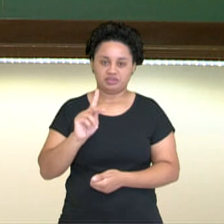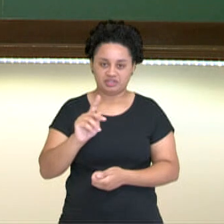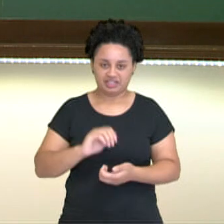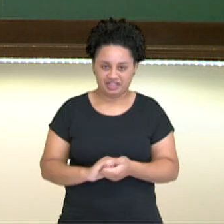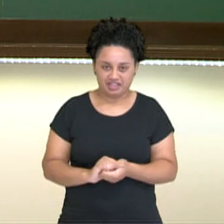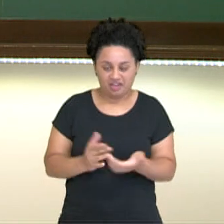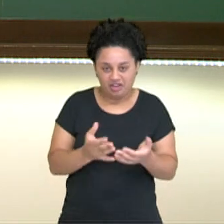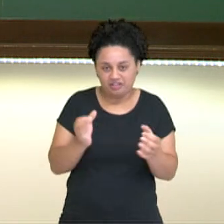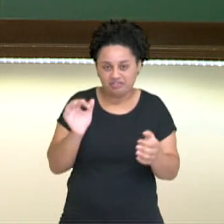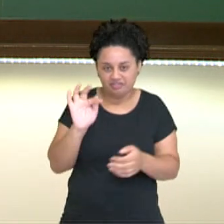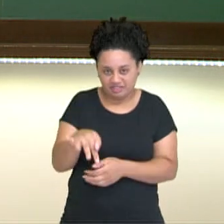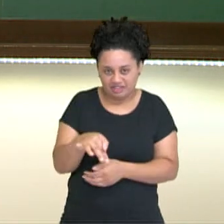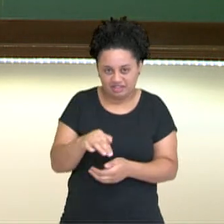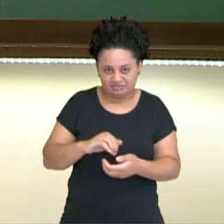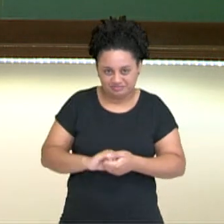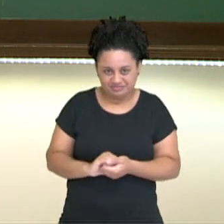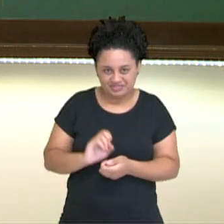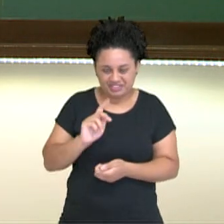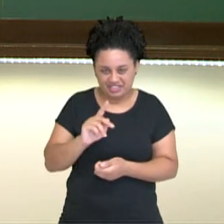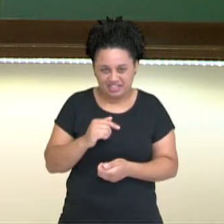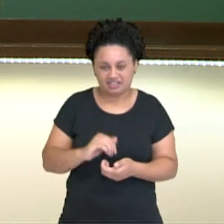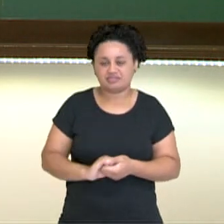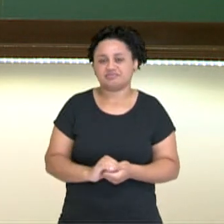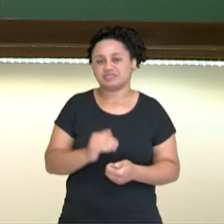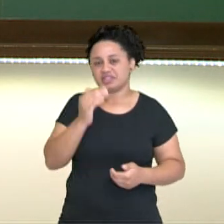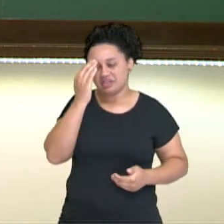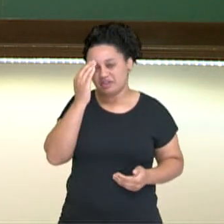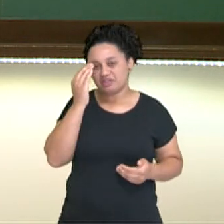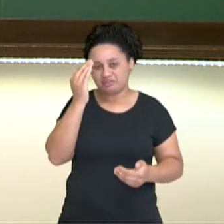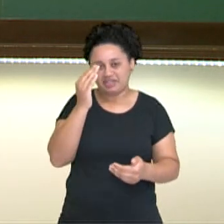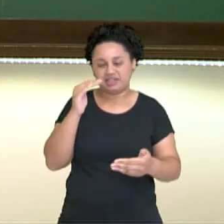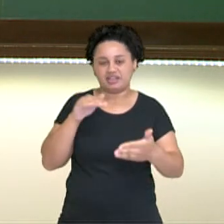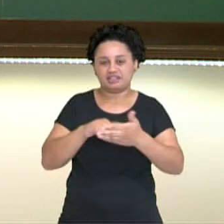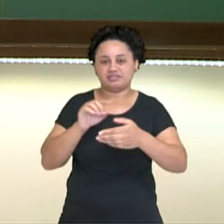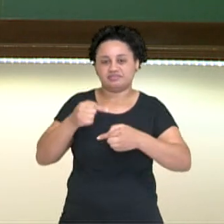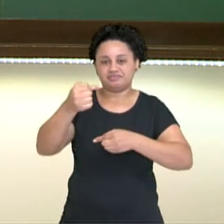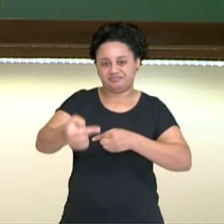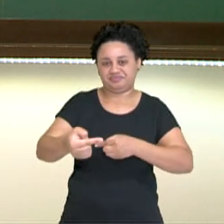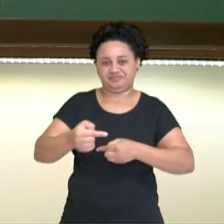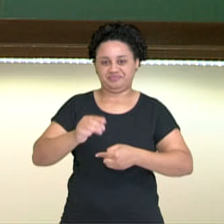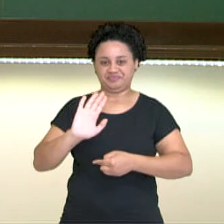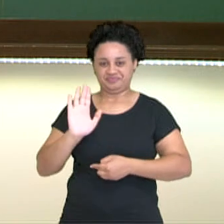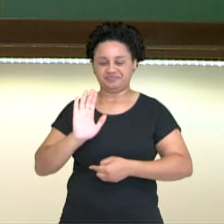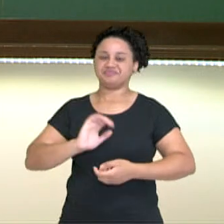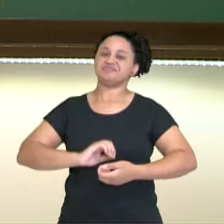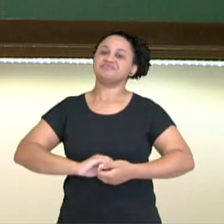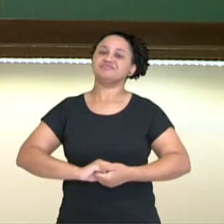eu paro por aqui. So guys, thank you very much for your patience. See you. Bye bye.